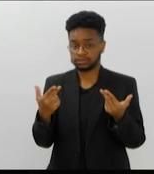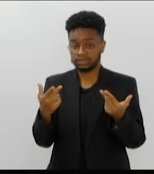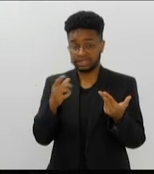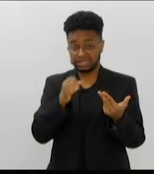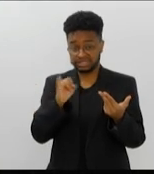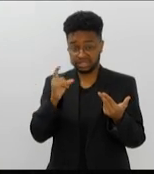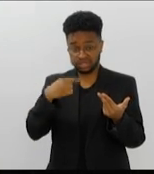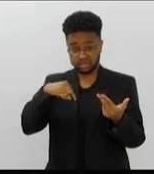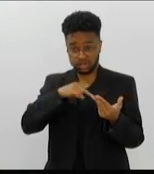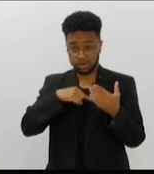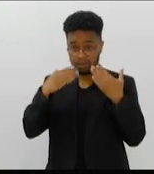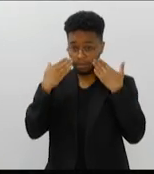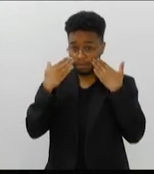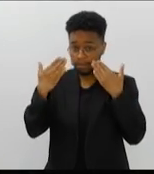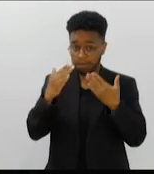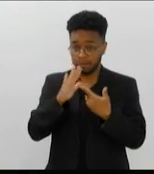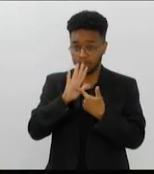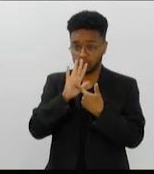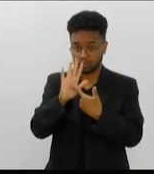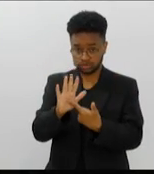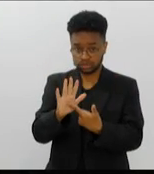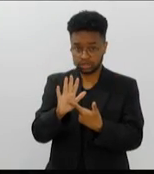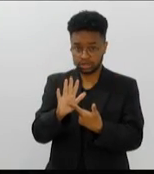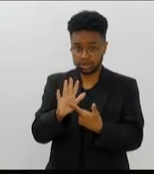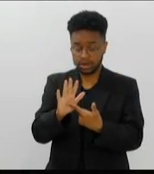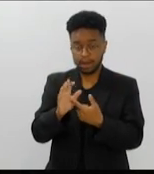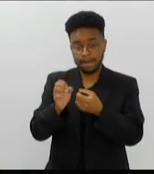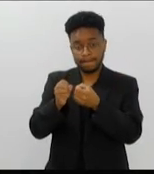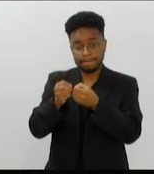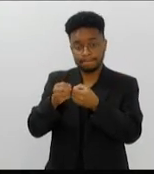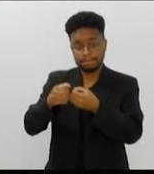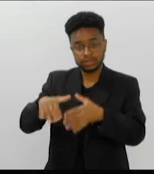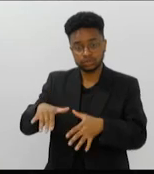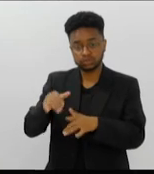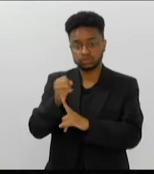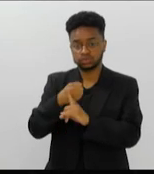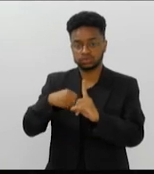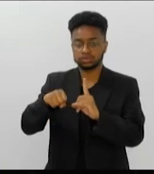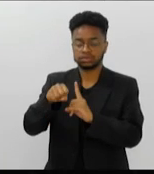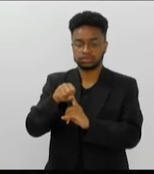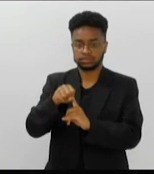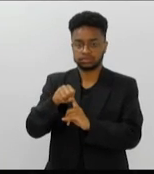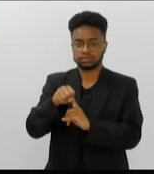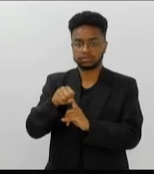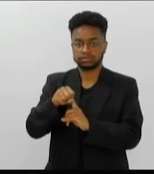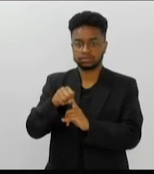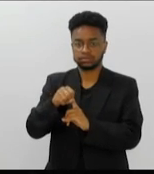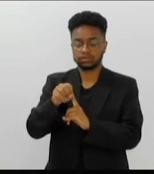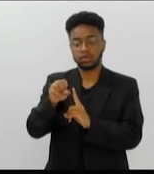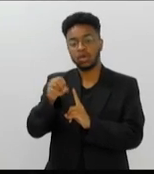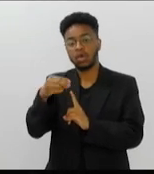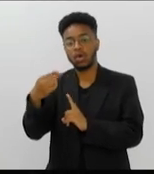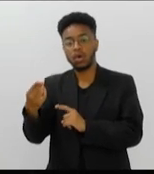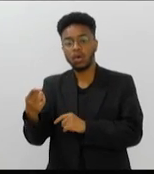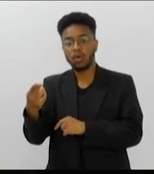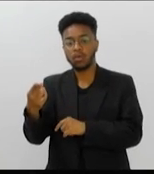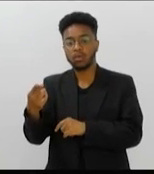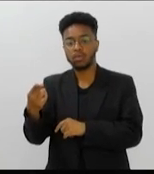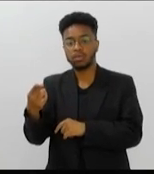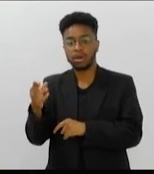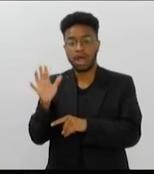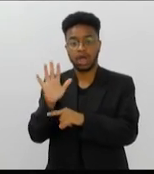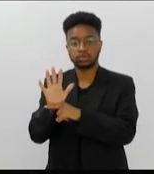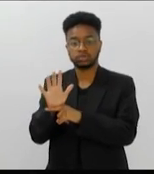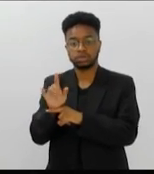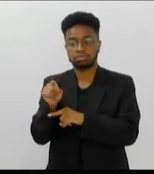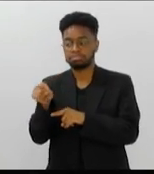revelado, vai prejudicar a sociedade ou vai favorecer A, B ou